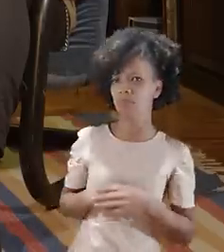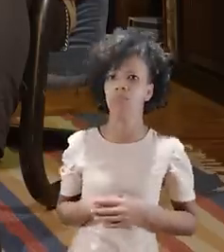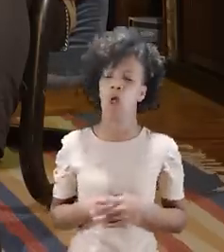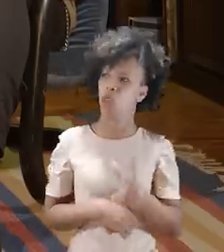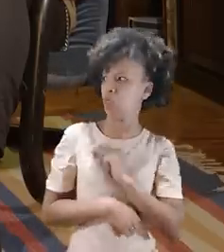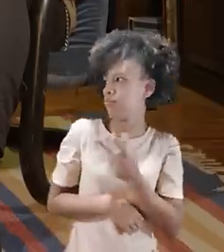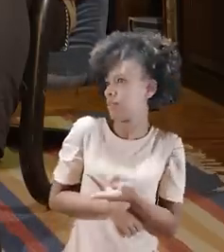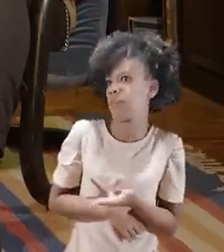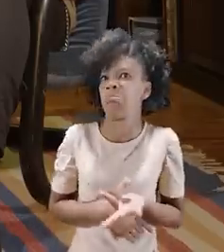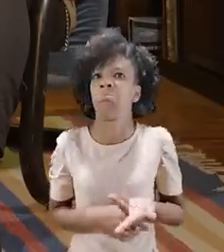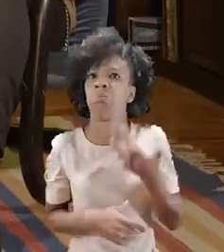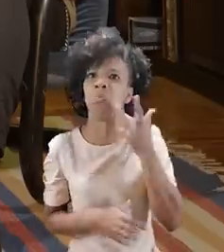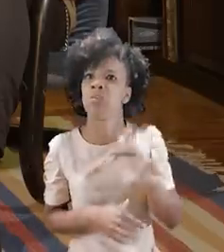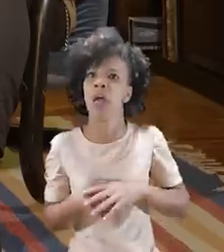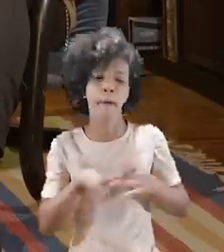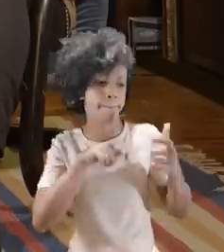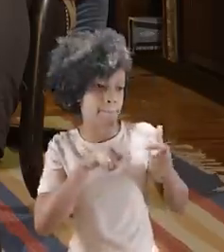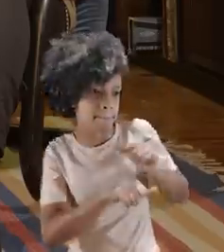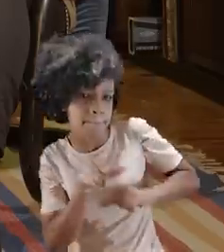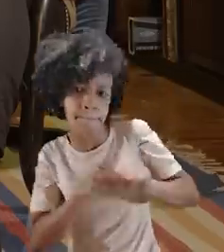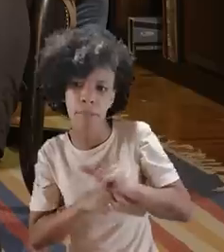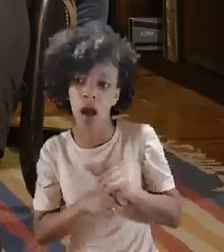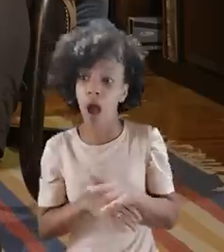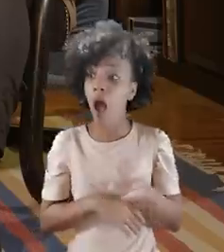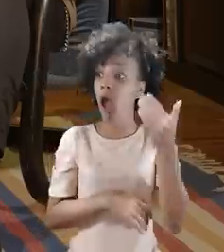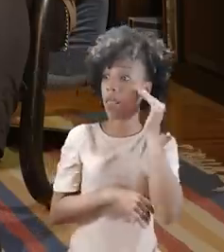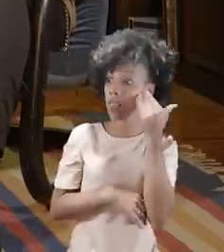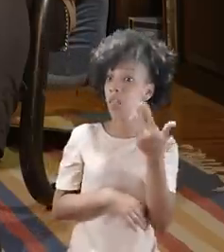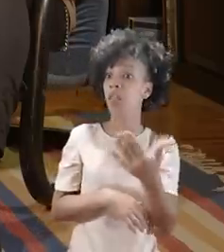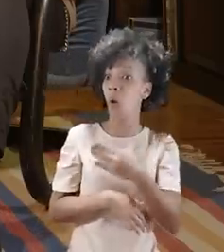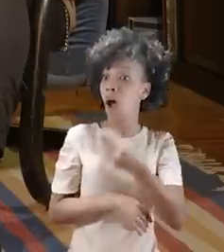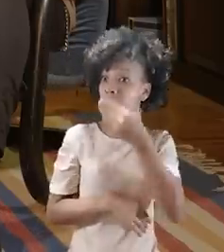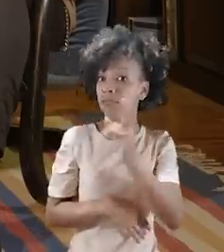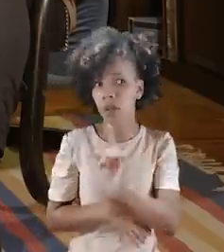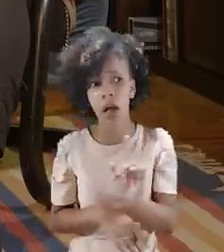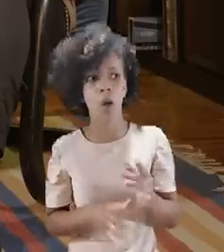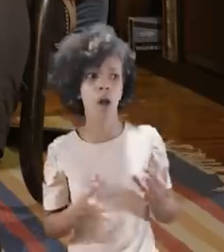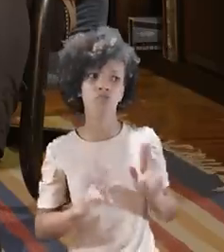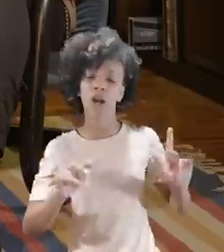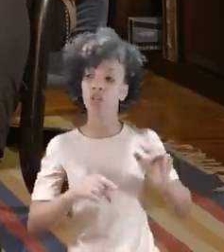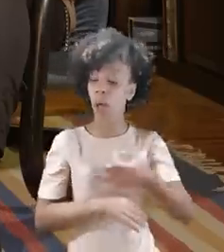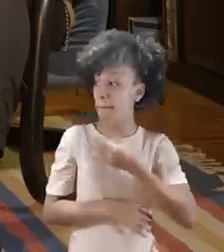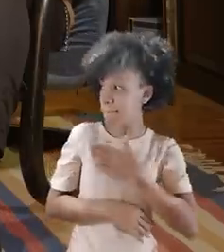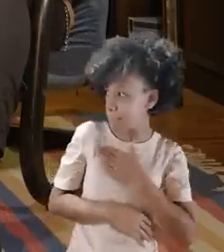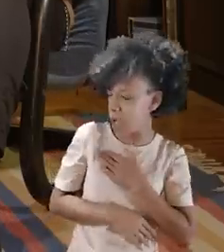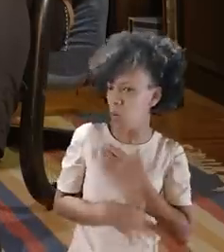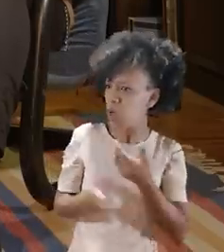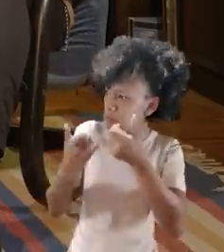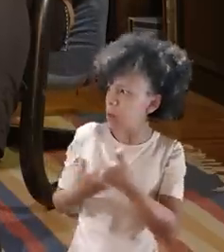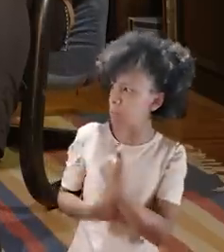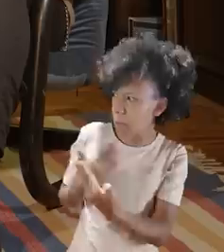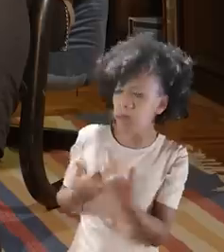pouco e virou será a médico porque a entende médico também filha da e eu tento passar a minha visão sobre